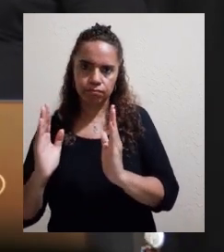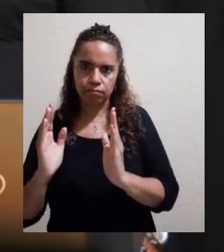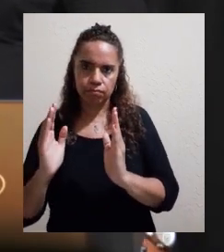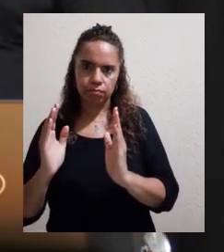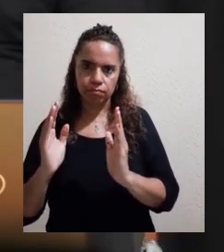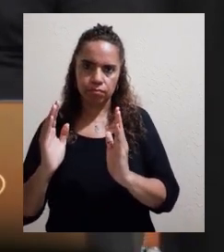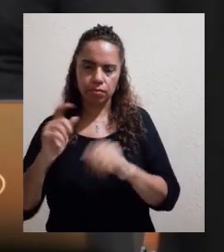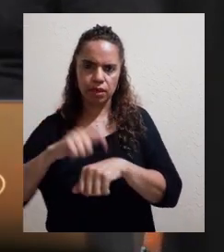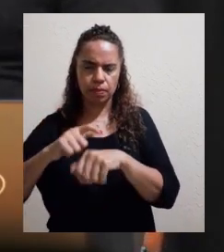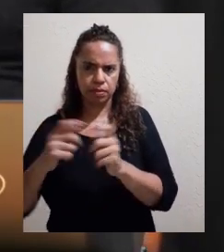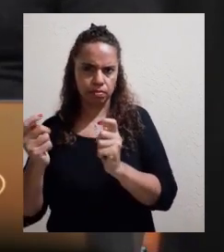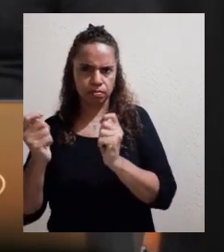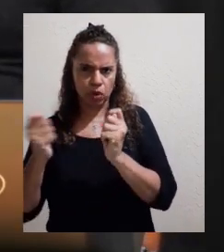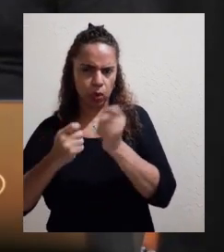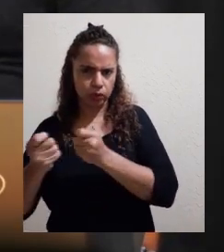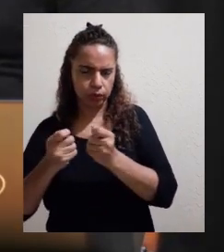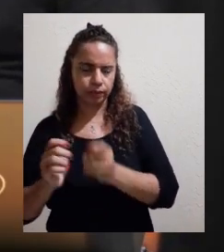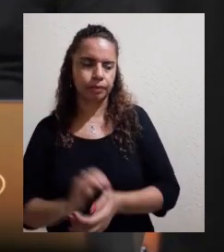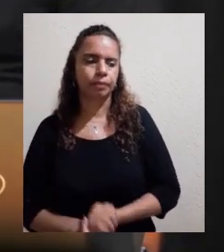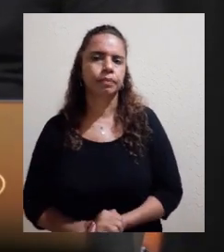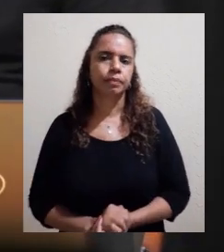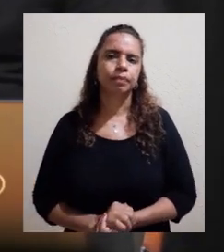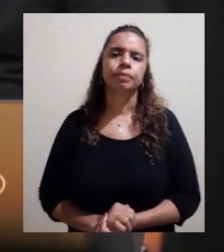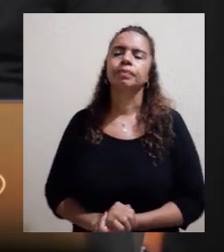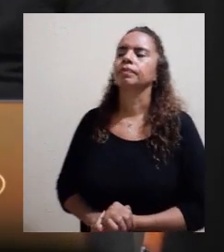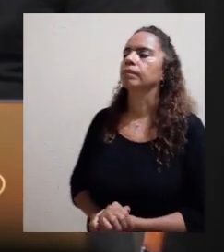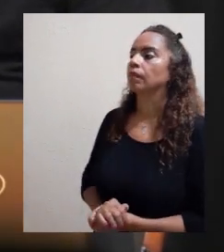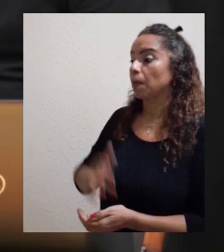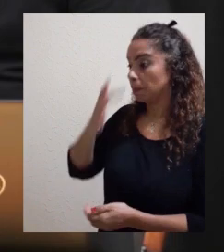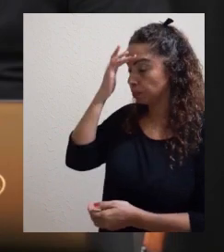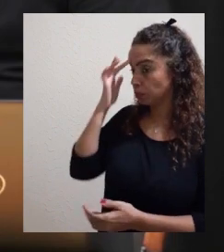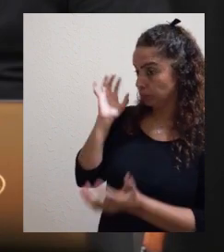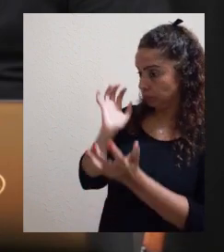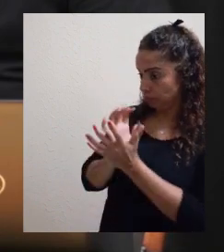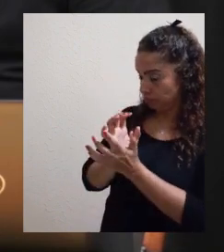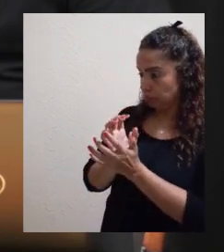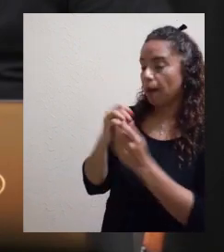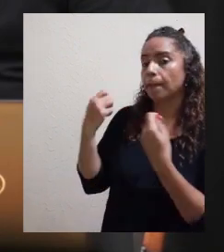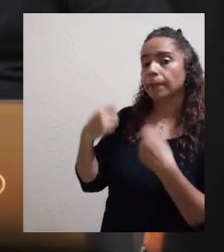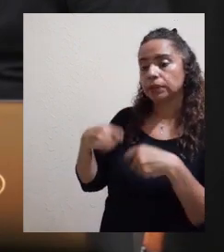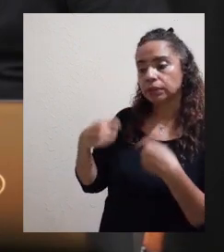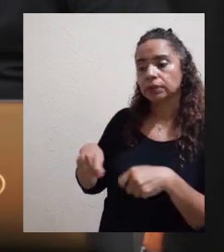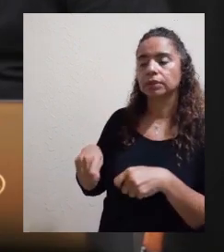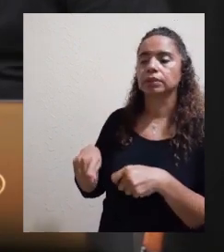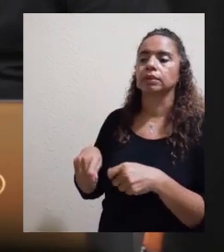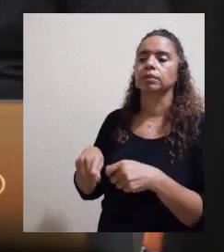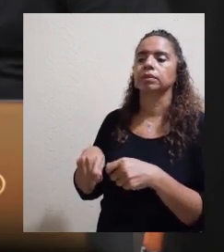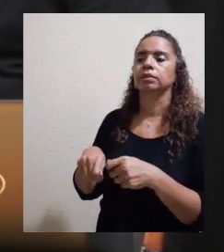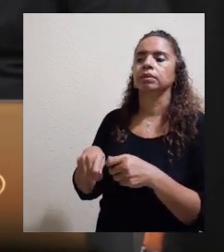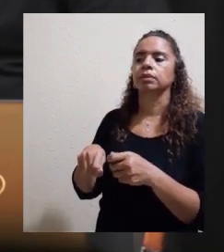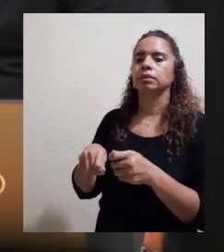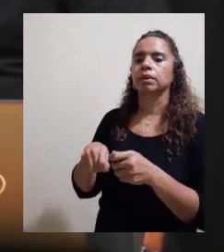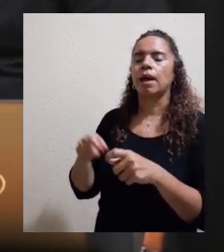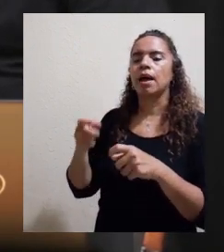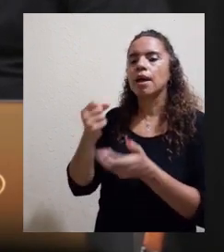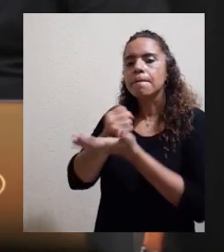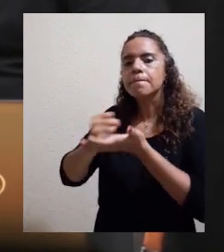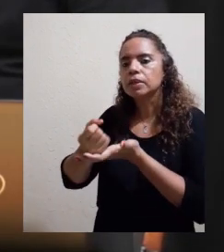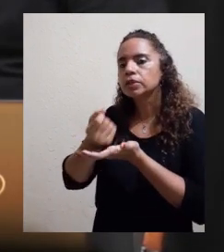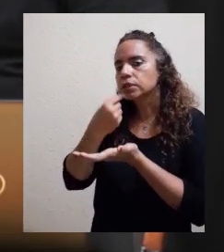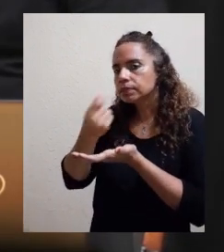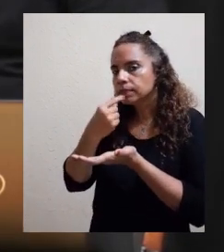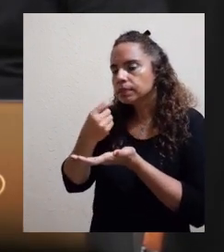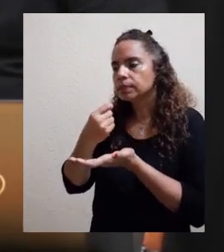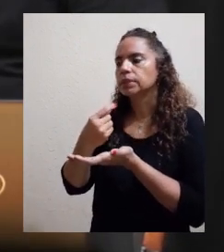primeira pergunta em relação à doença autoimune, né? O paciente com doença autoimune que precisa da aplicação do medicamento, ele deve estar se referindo a um medicamento imunobiológico.